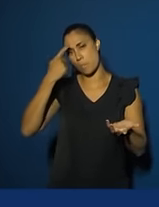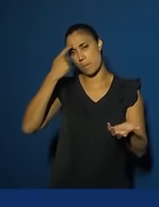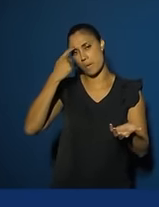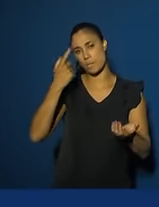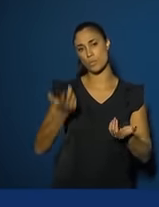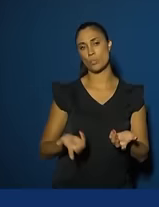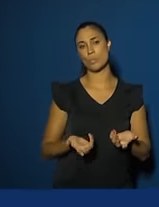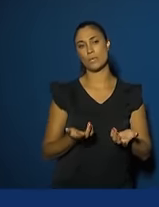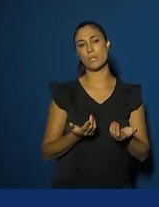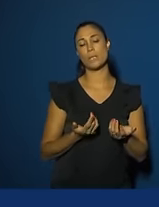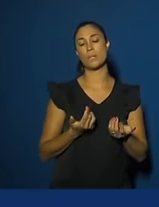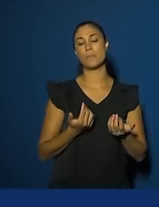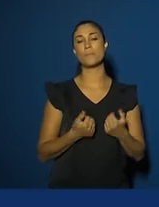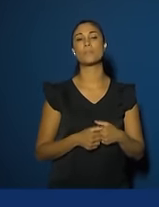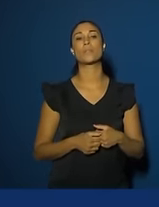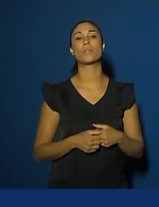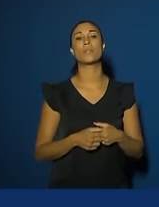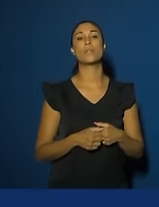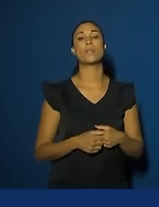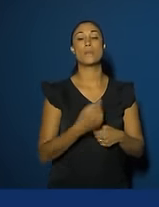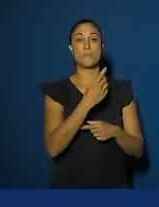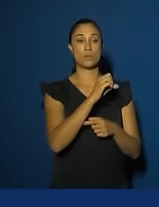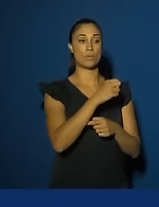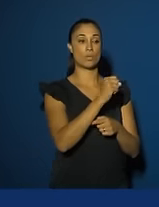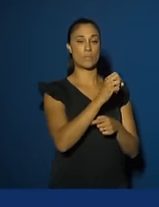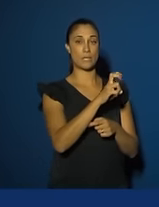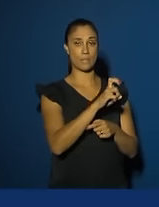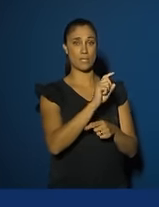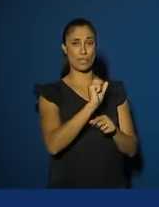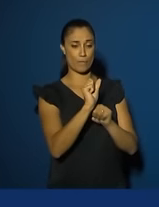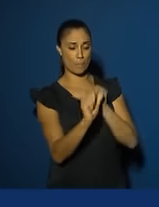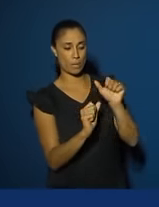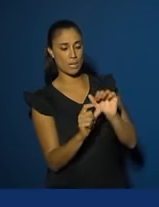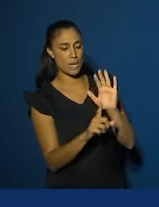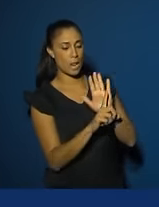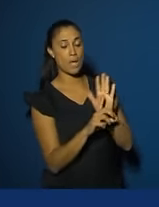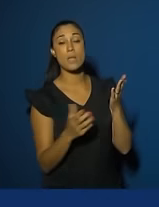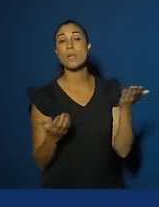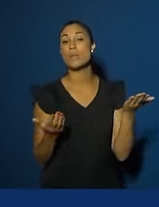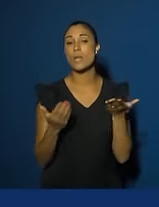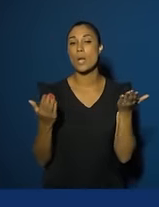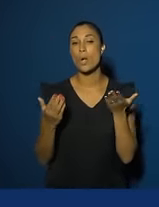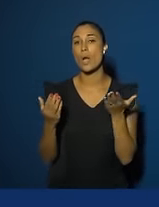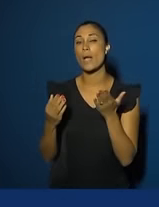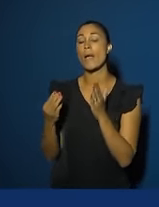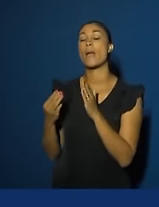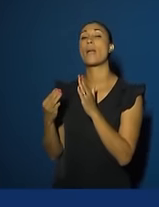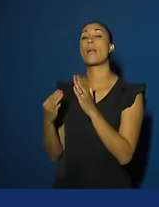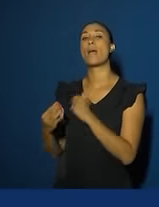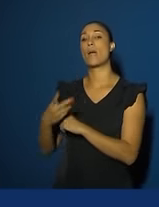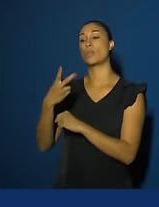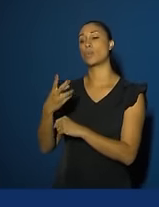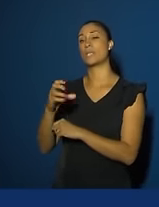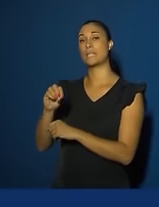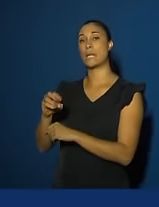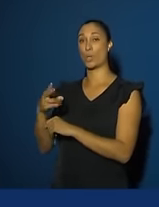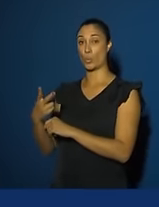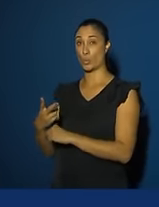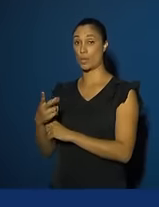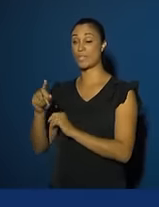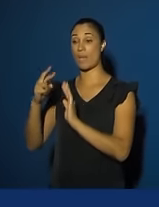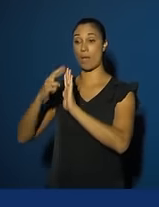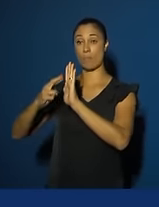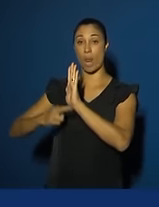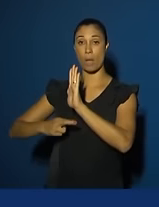lei a medida provisória 1185 que já convertida em lei e agora a medida provisória 122 que